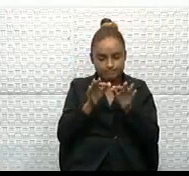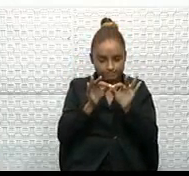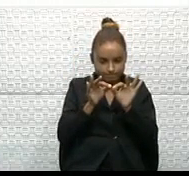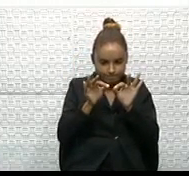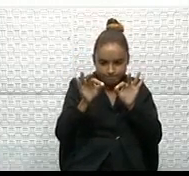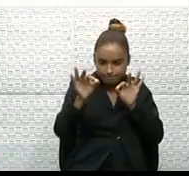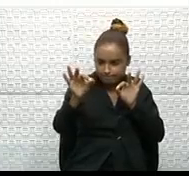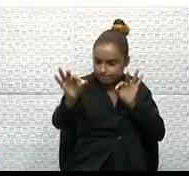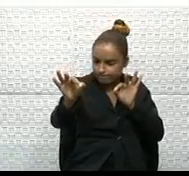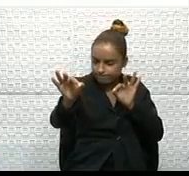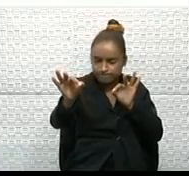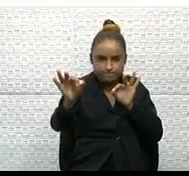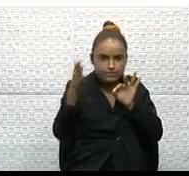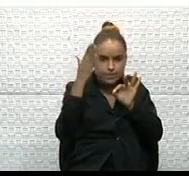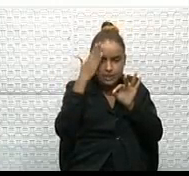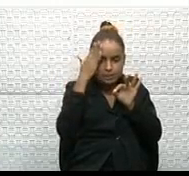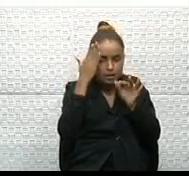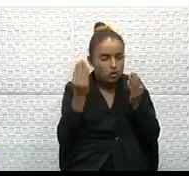essa relação?